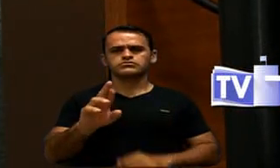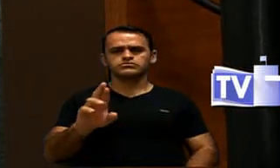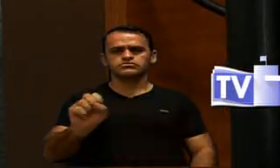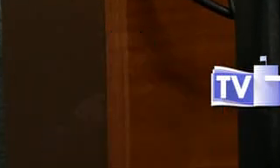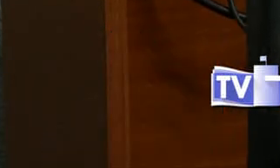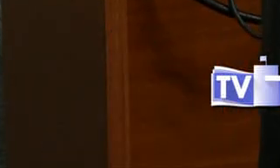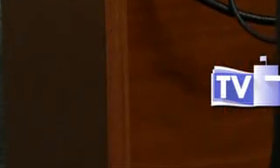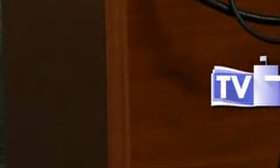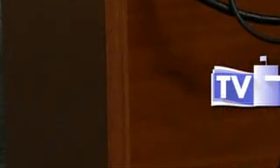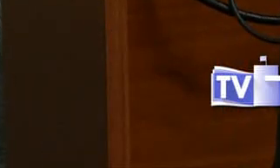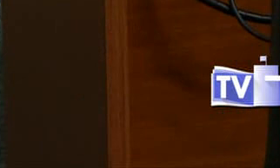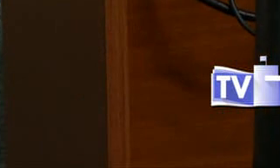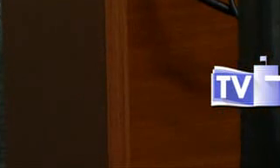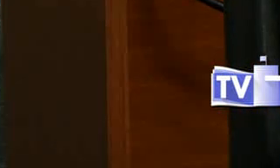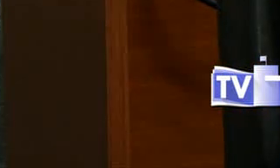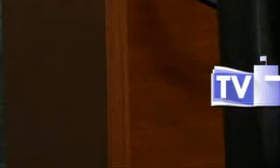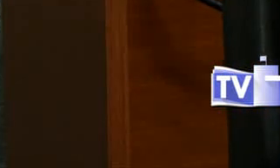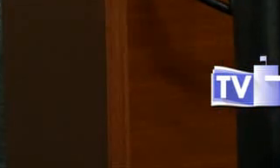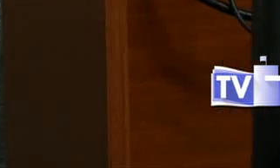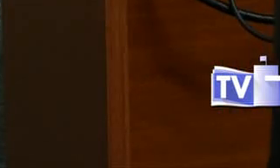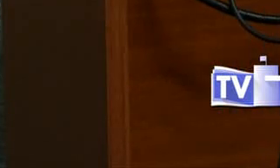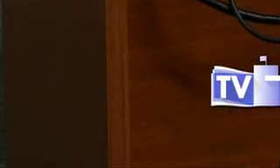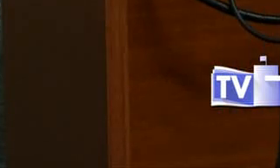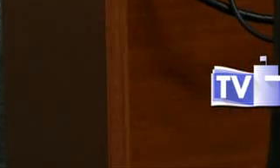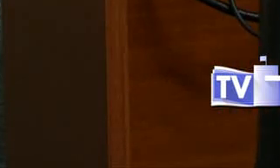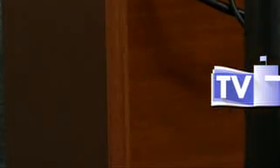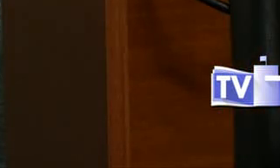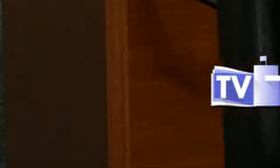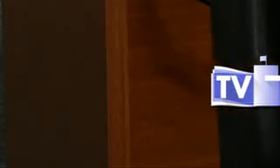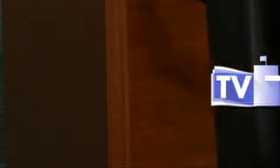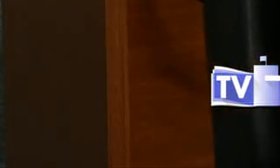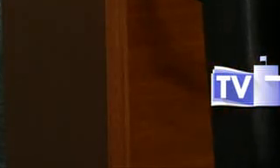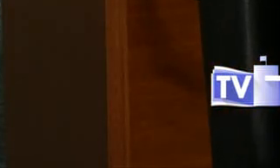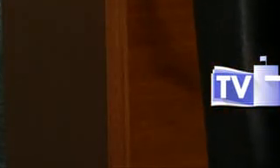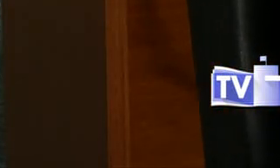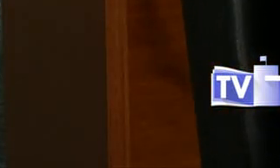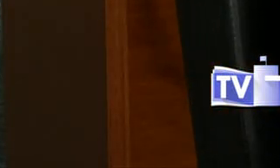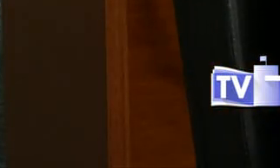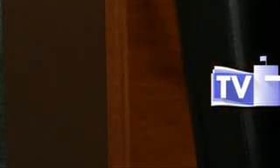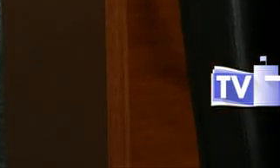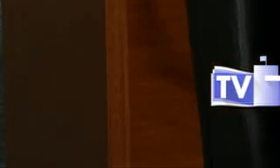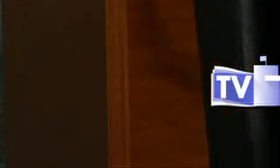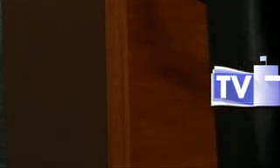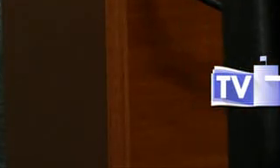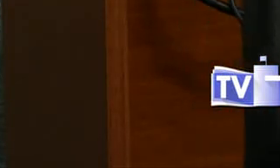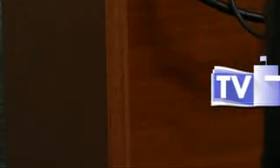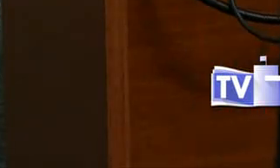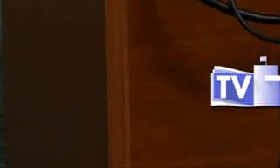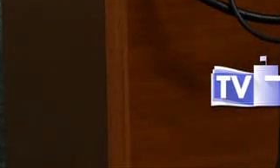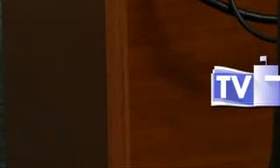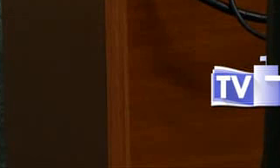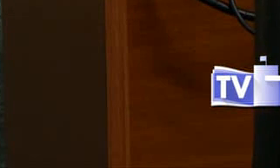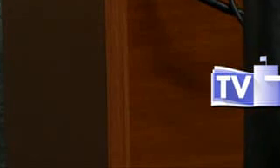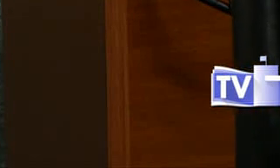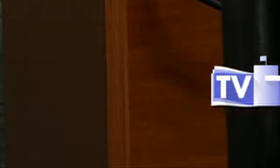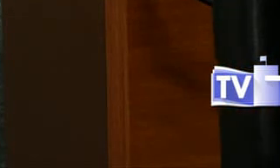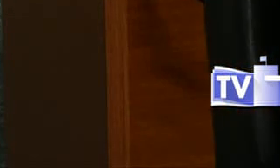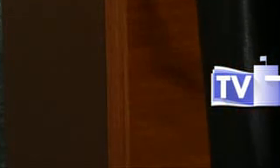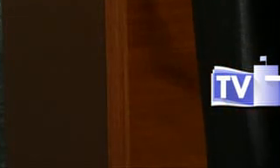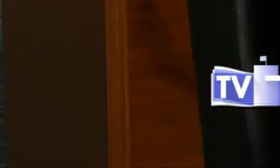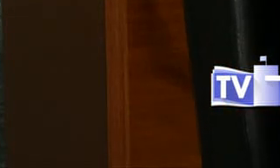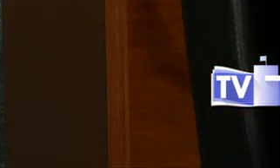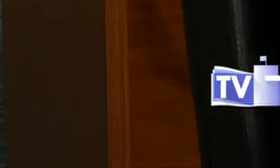Serave, o Centro Especializado de Reabilitação do Autor da Violência Doméstica. Eu sempre falo que eu não gosto desse